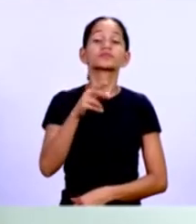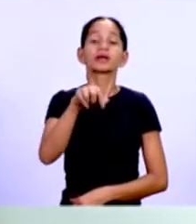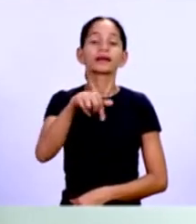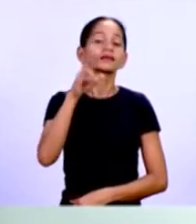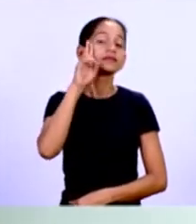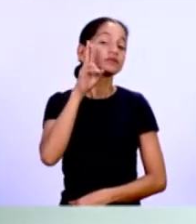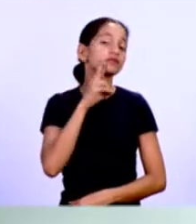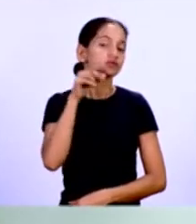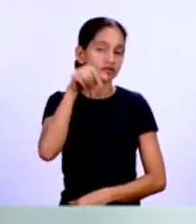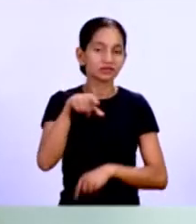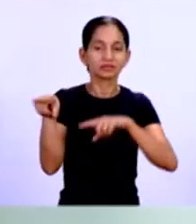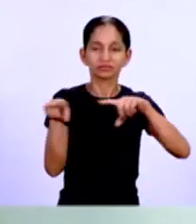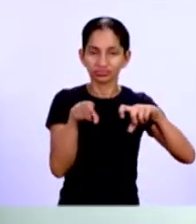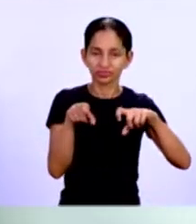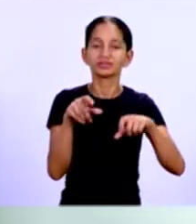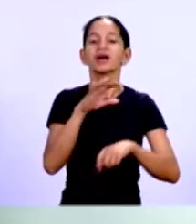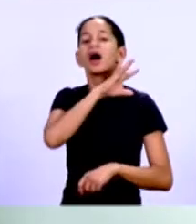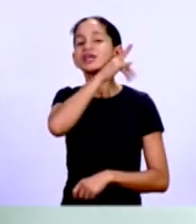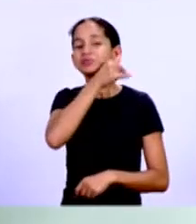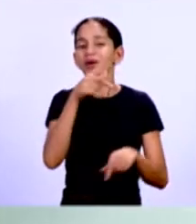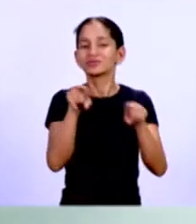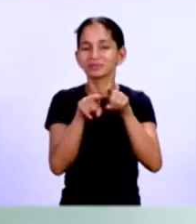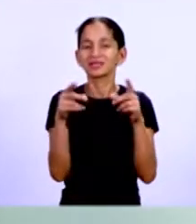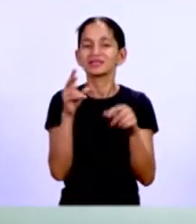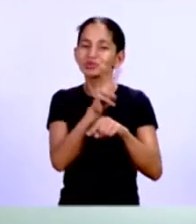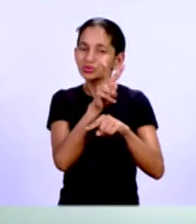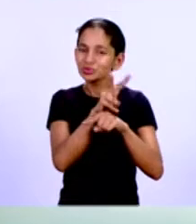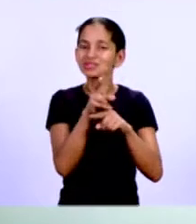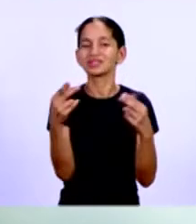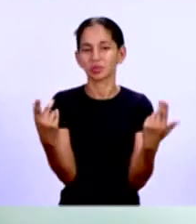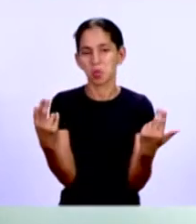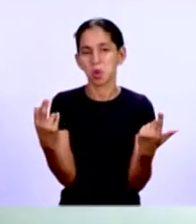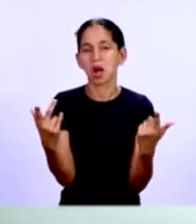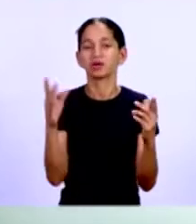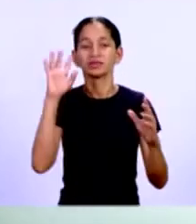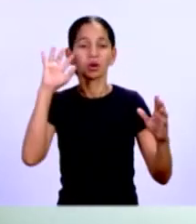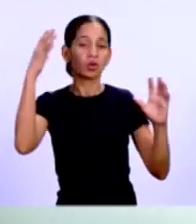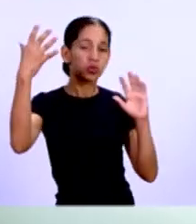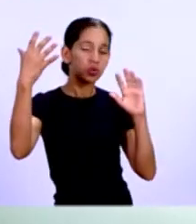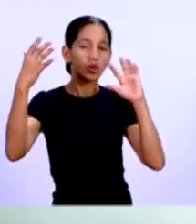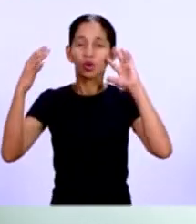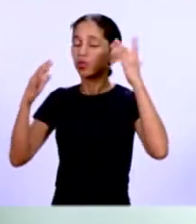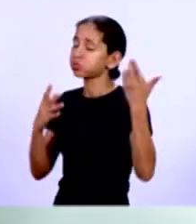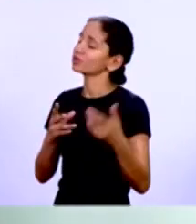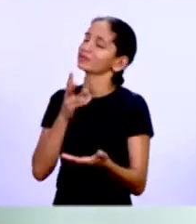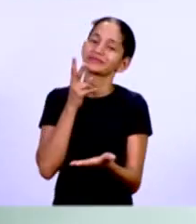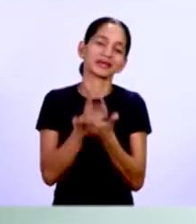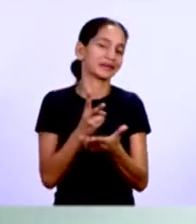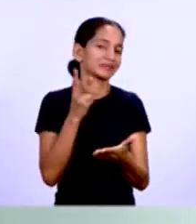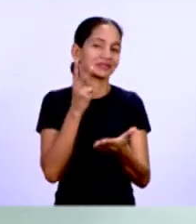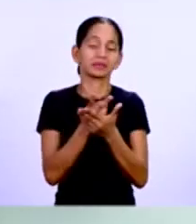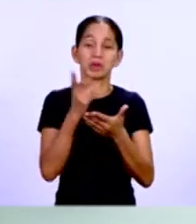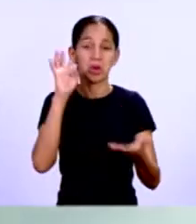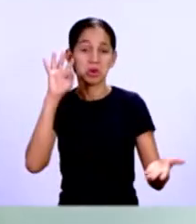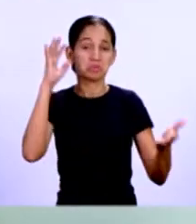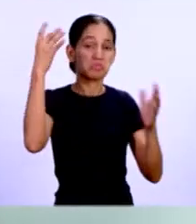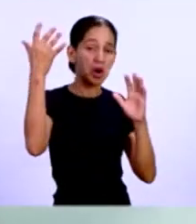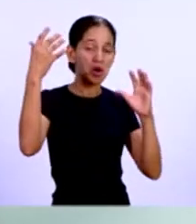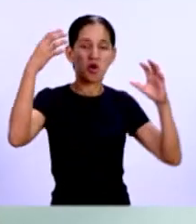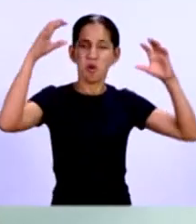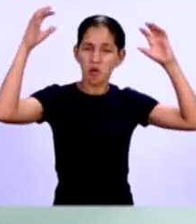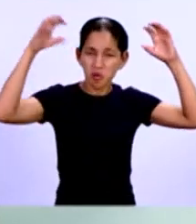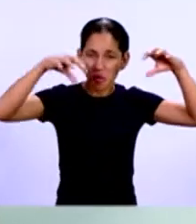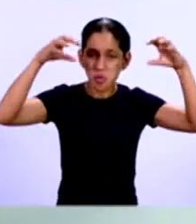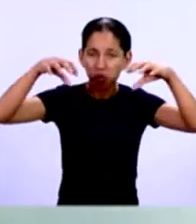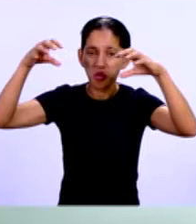produção agrícola e pecuária, então as mudanças climáticas são uma coisa que pode dar errado. Se tiver uma mudança climática, como muita chuva, o